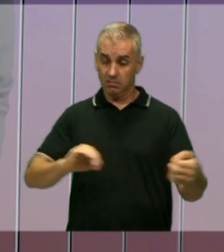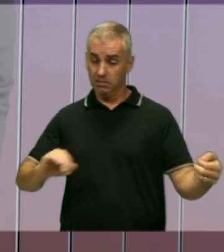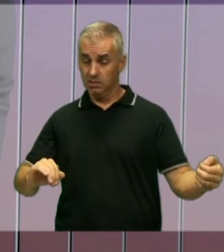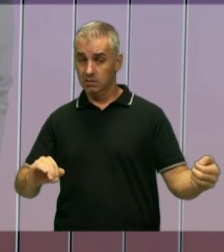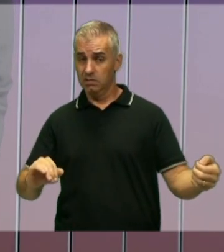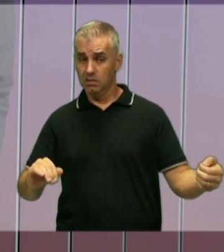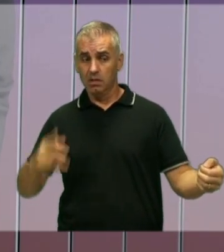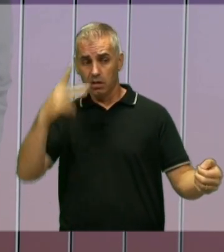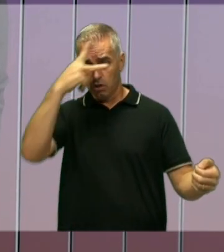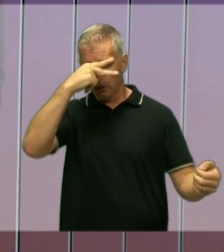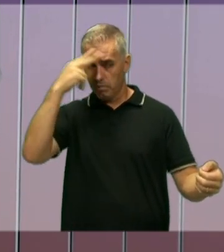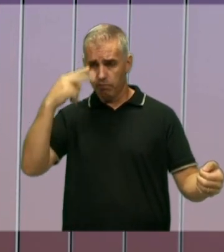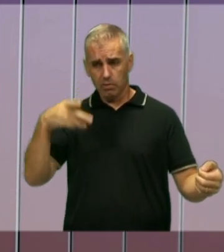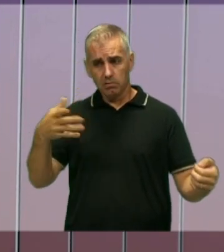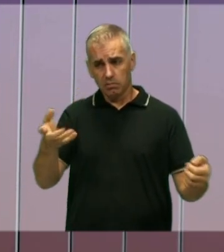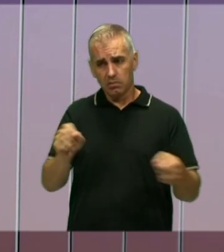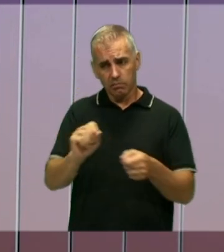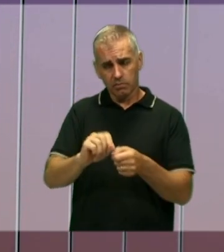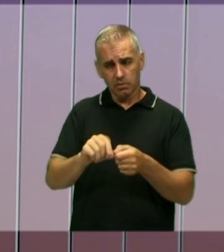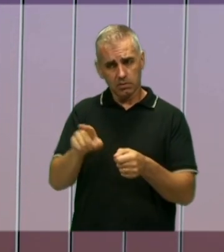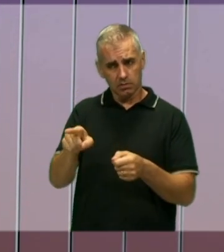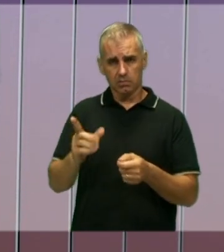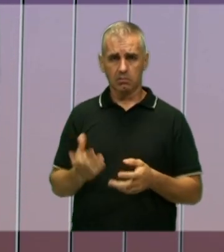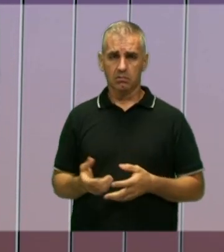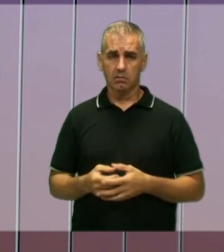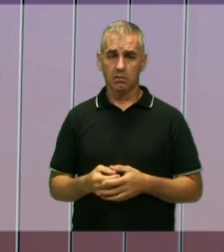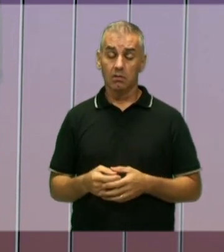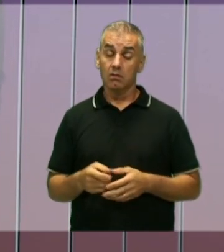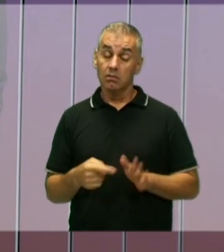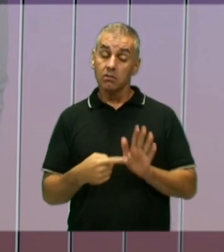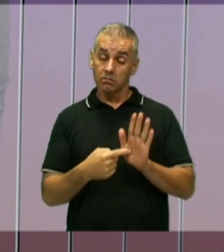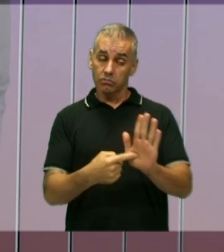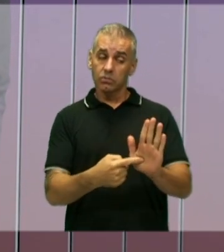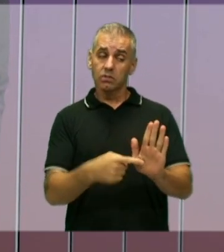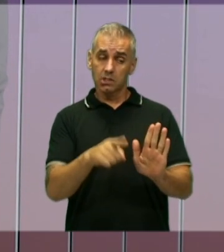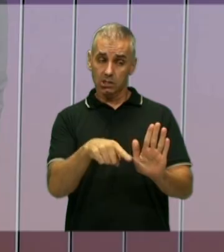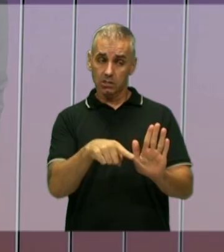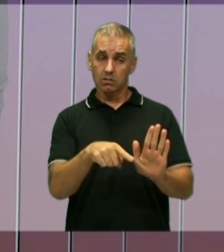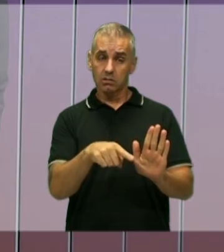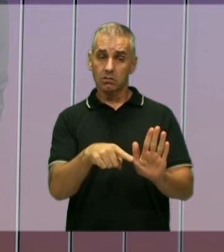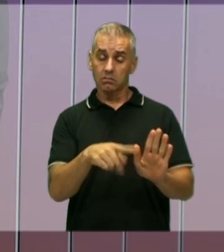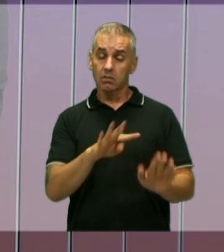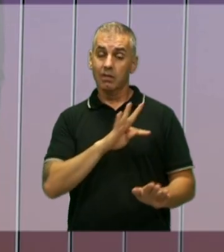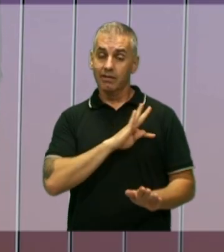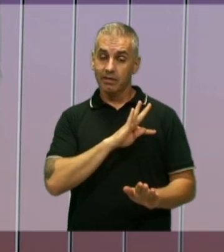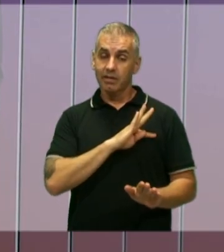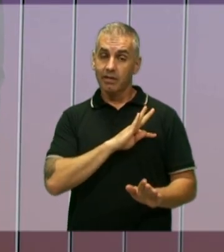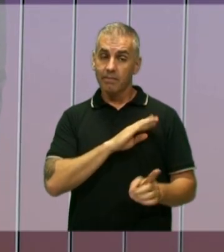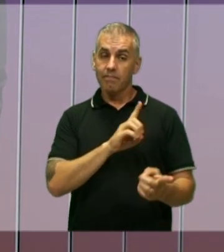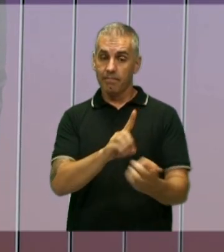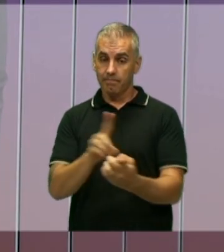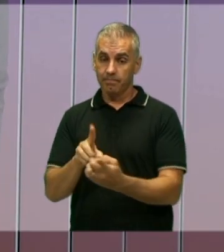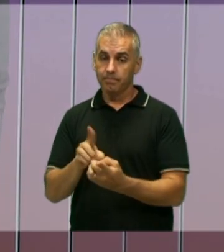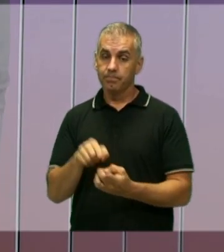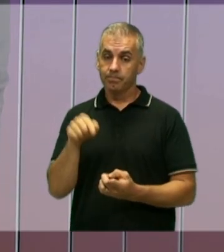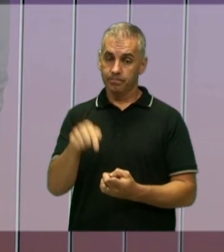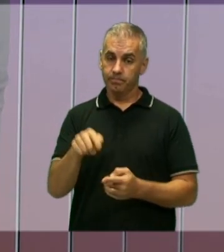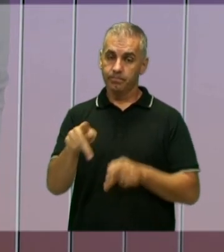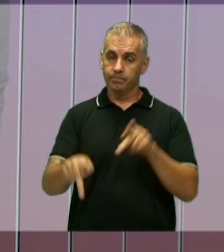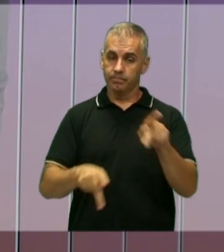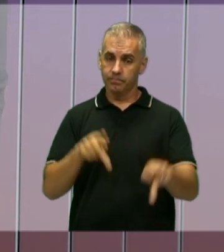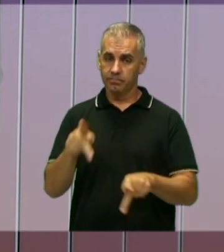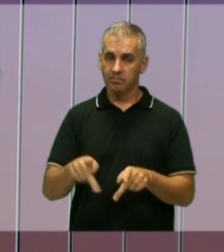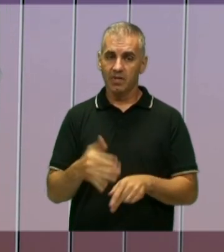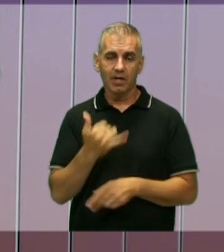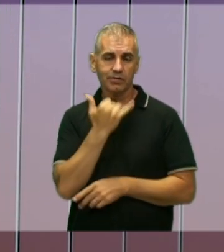é o prefeito que está fazendo, é a prefeitura que está fazendo. Mas eu trouxe isso nesse caráter técnico para realmente atender esse público. A desculpa